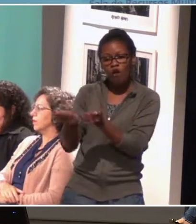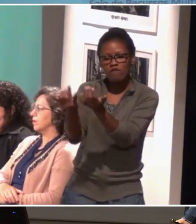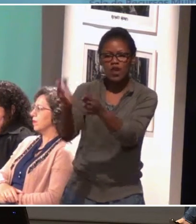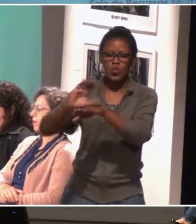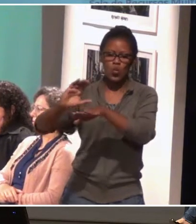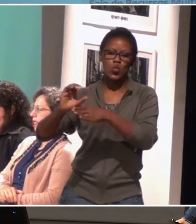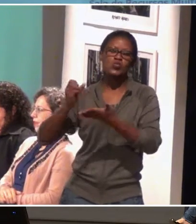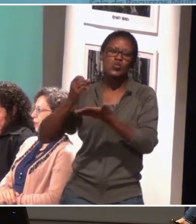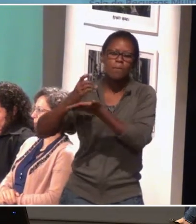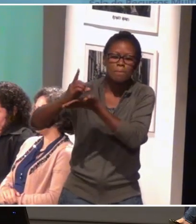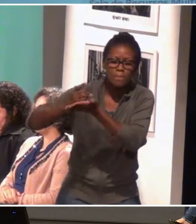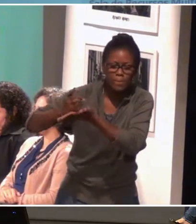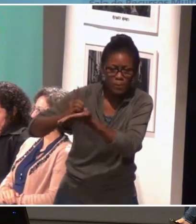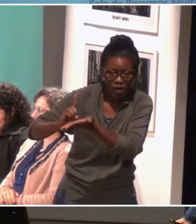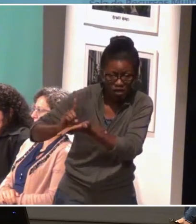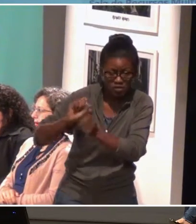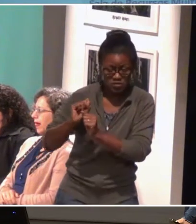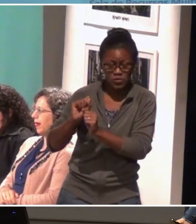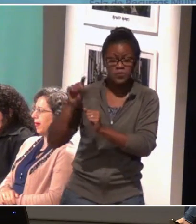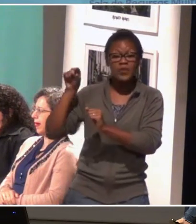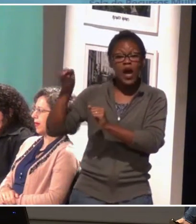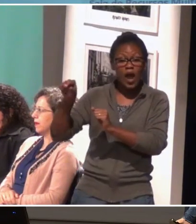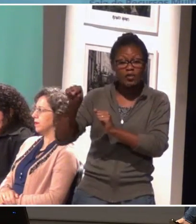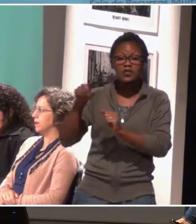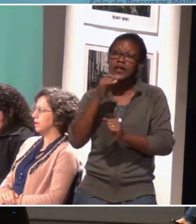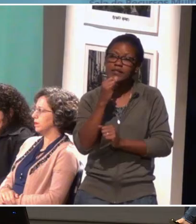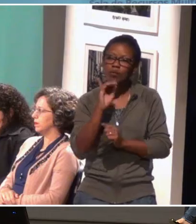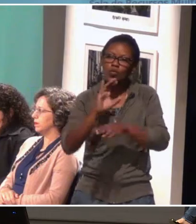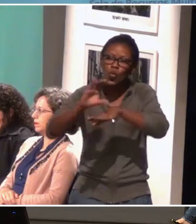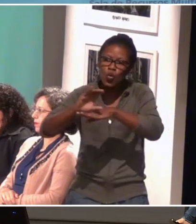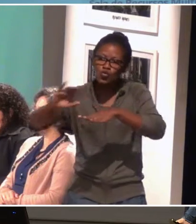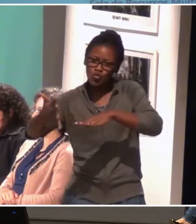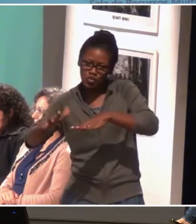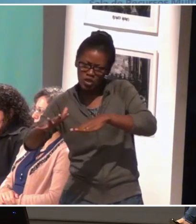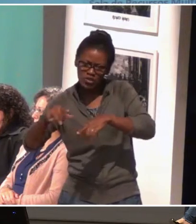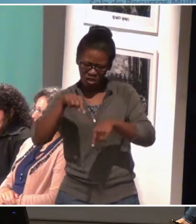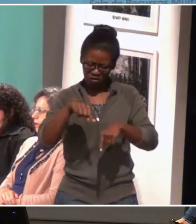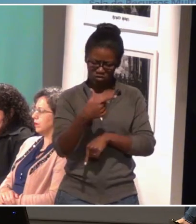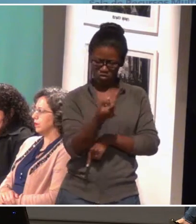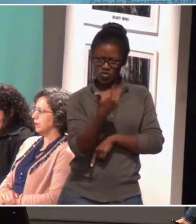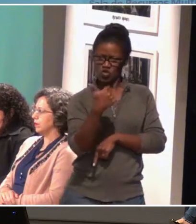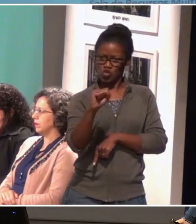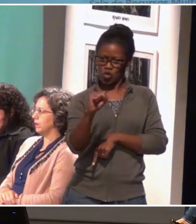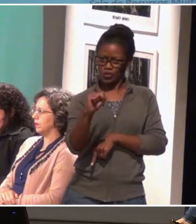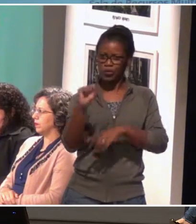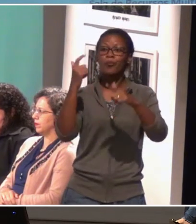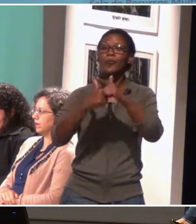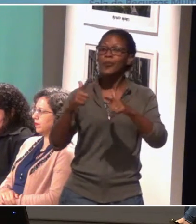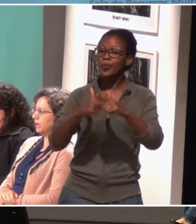nós temos só o intermediário. E aí, quando chega nesse intermediário, por exemplo, esse ano, a gente teve um problema de